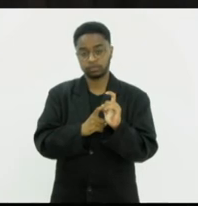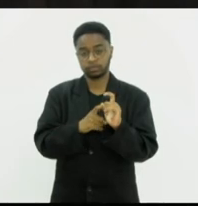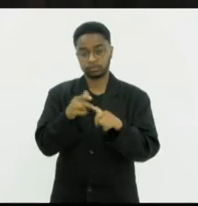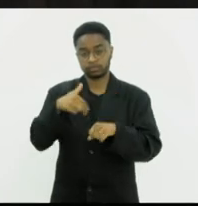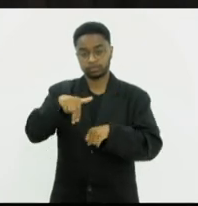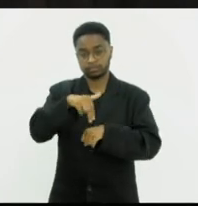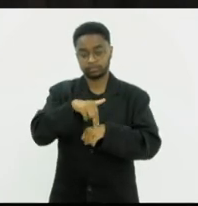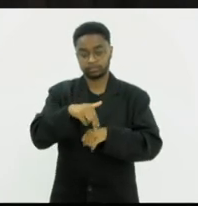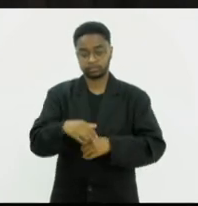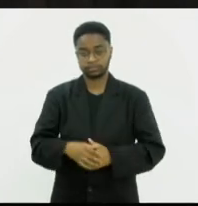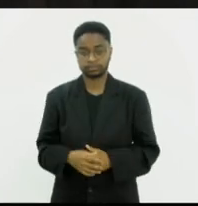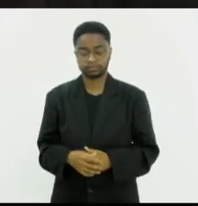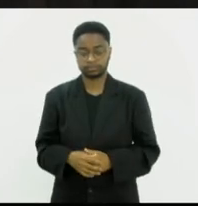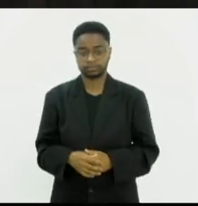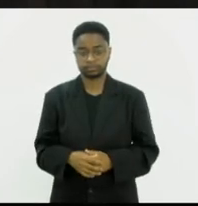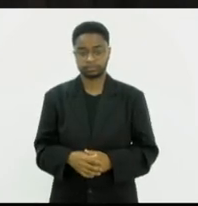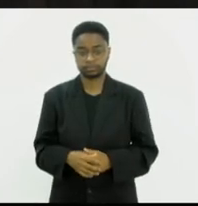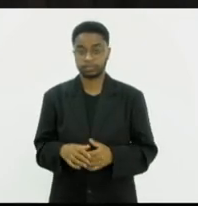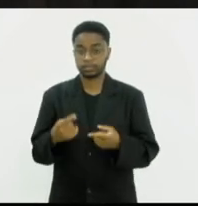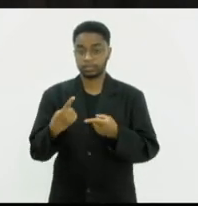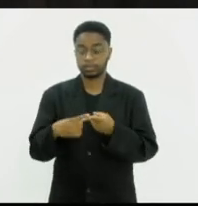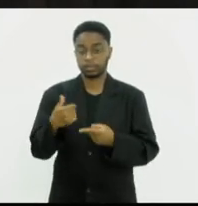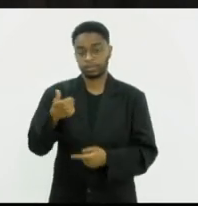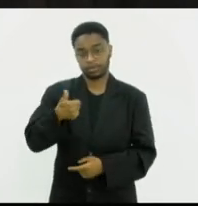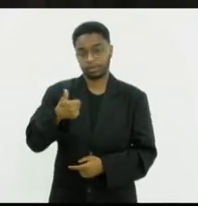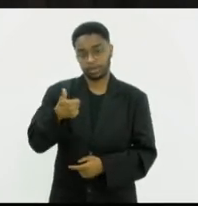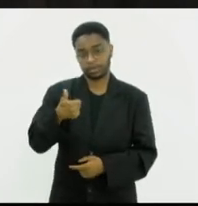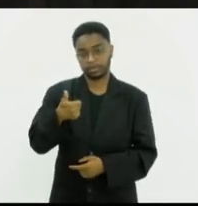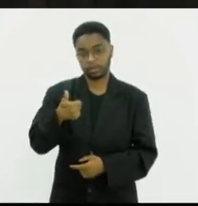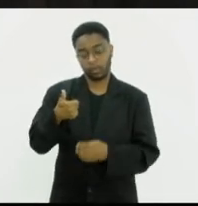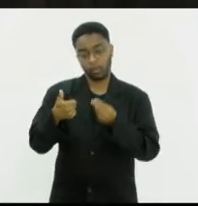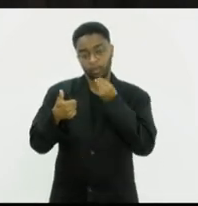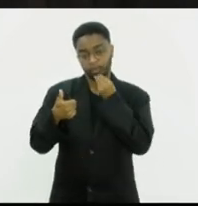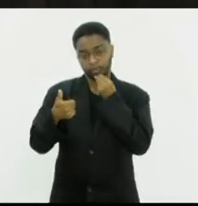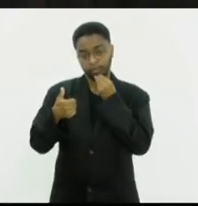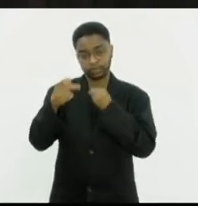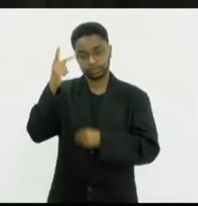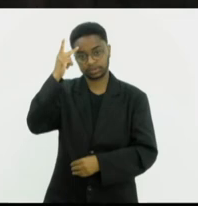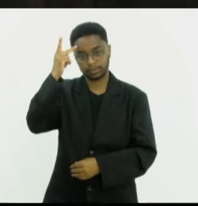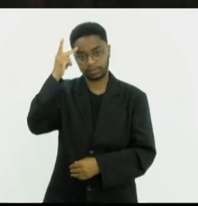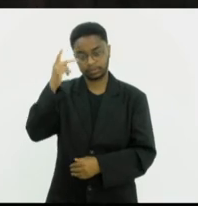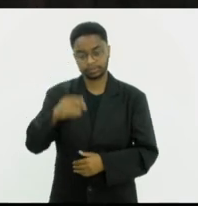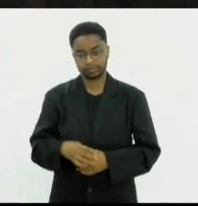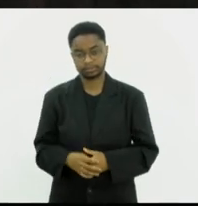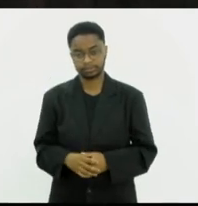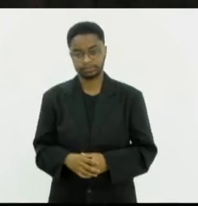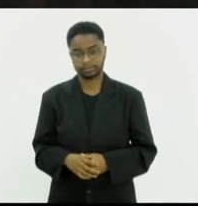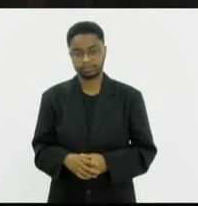União. Porque o primeiro não podia deixar de ser é São Paulo.